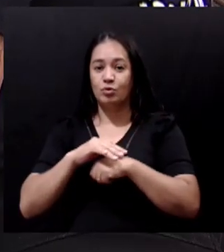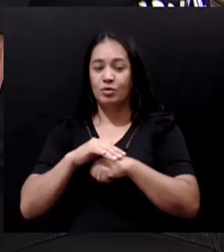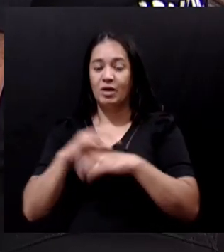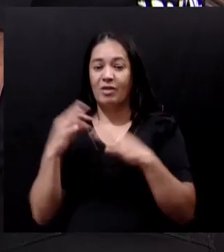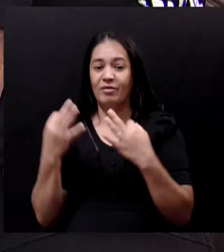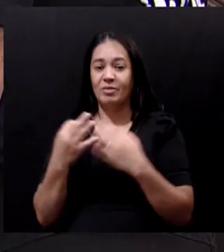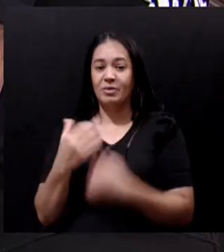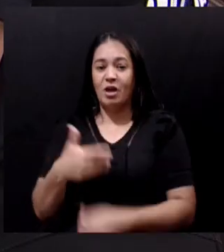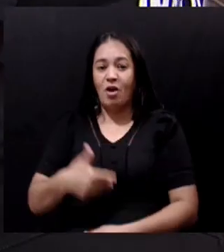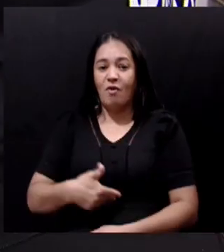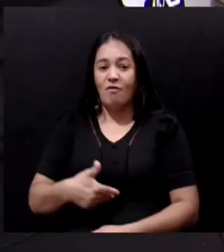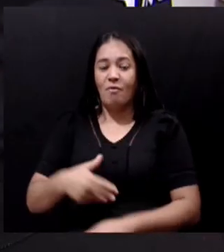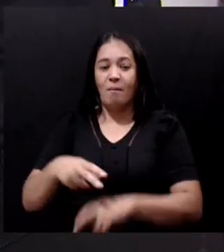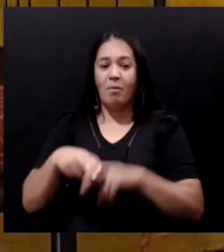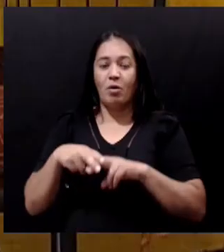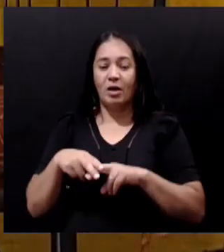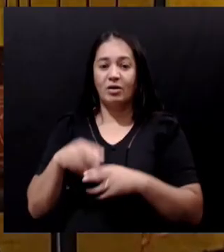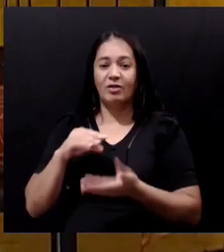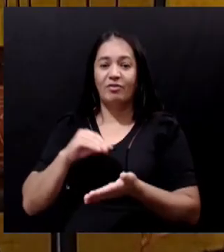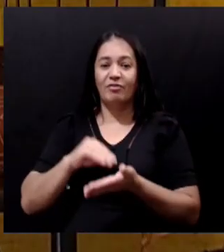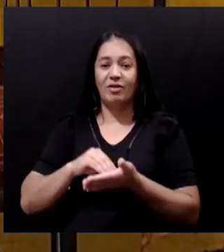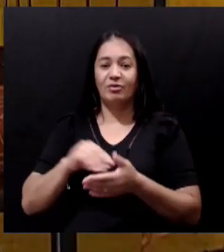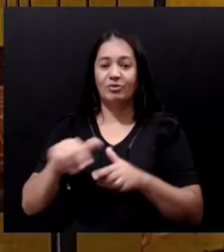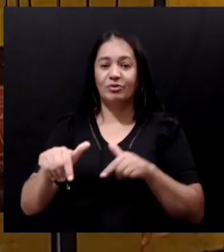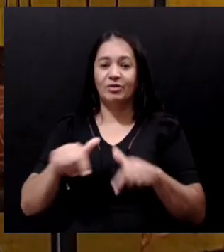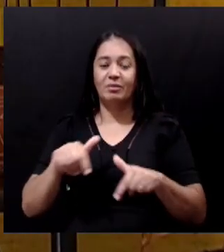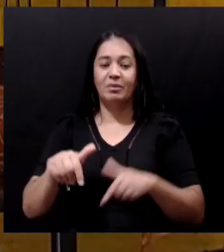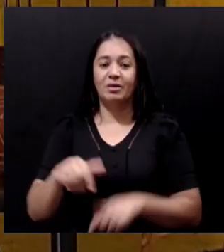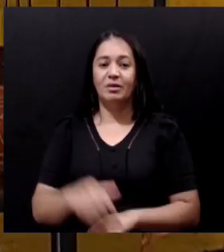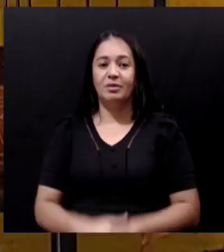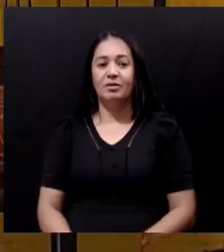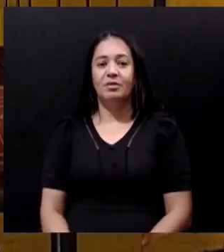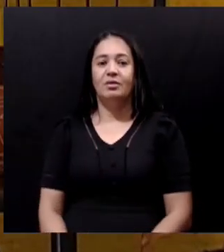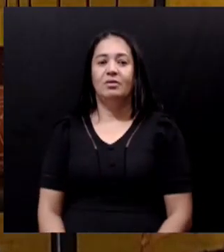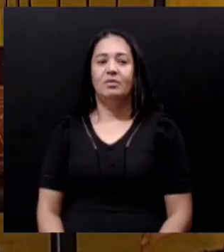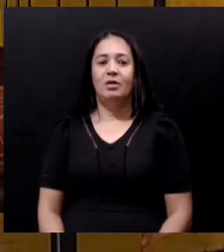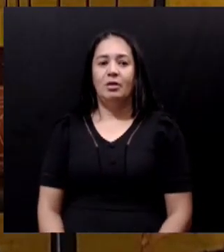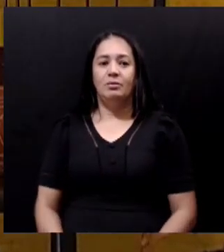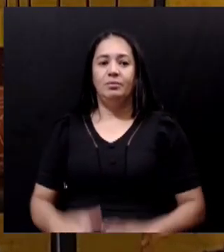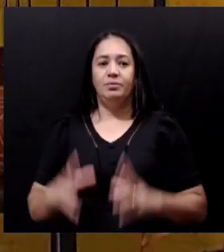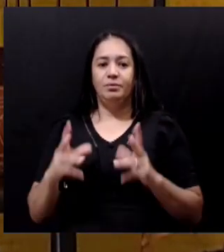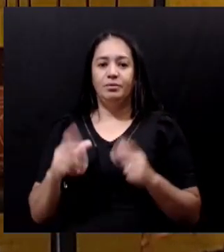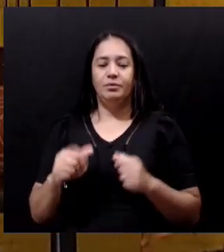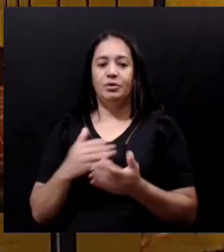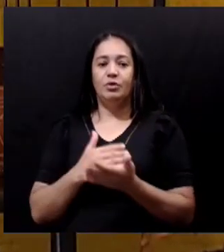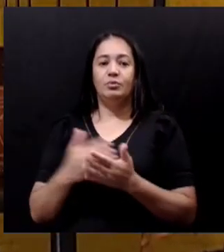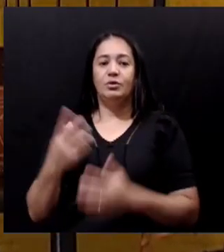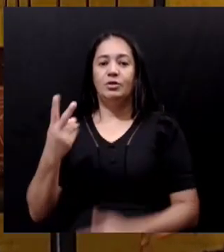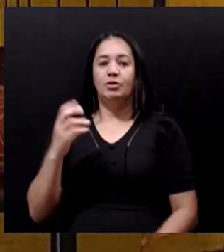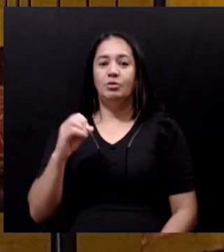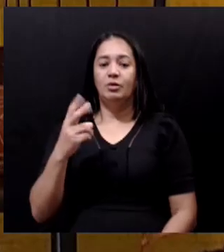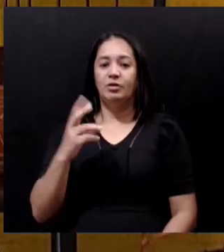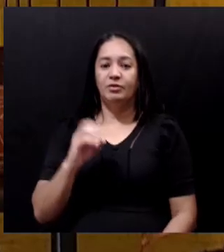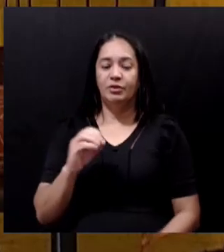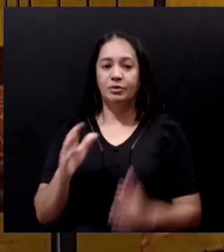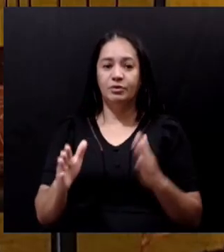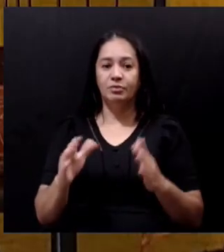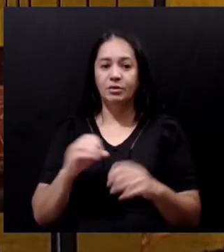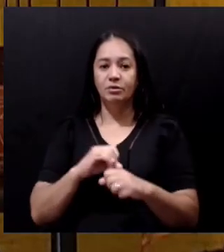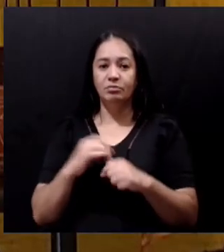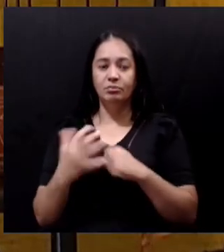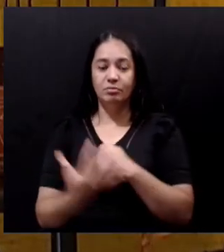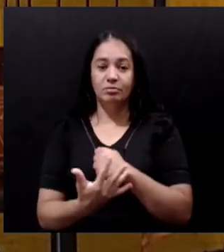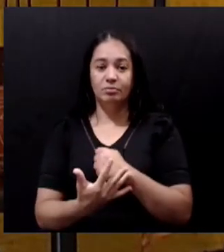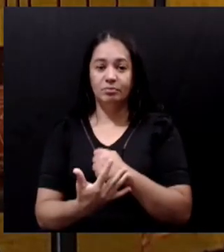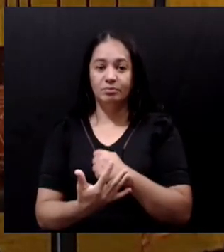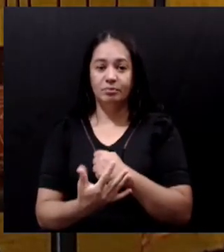devido à falta de emprego e renda. Tudo começou em 2020, no meio da pandemia. Eu estava